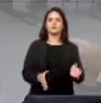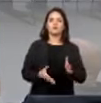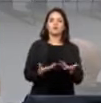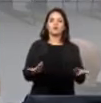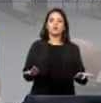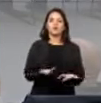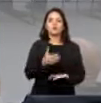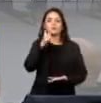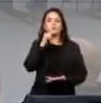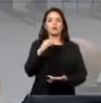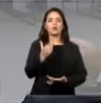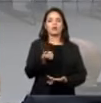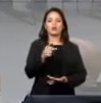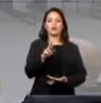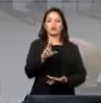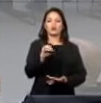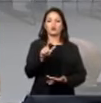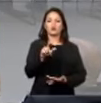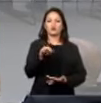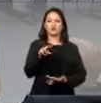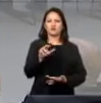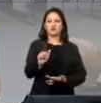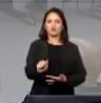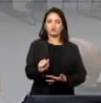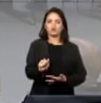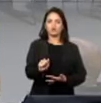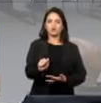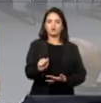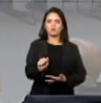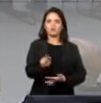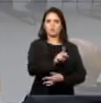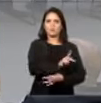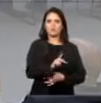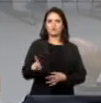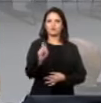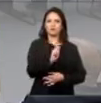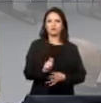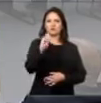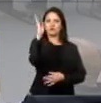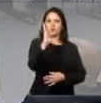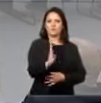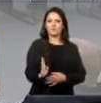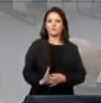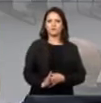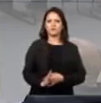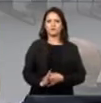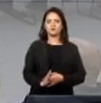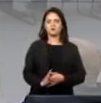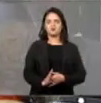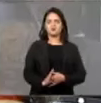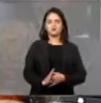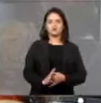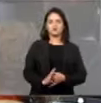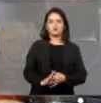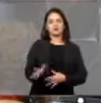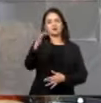Cote para se pronunciar como presidente da Associação Brasileira de Autores Roteiristas.